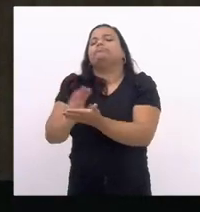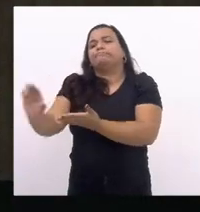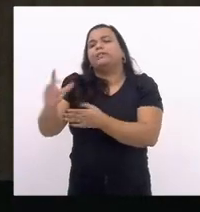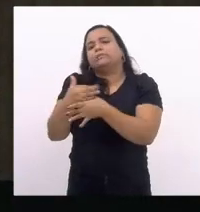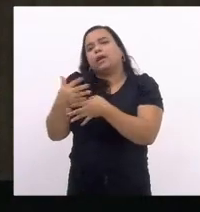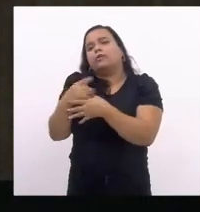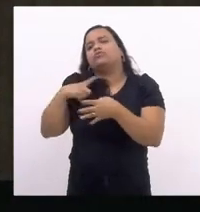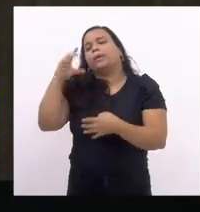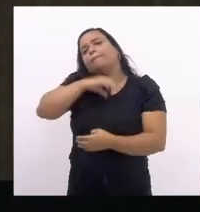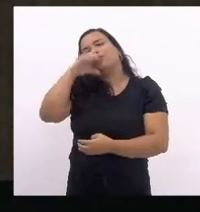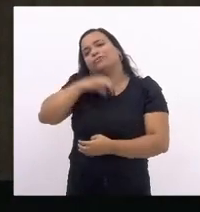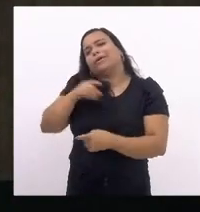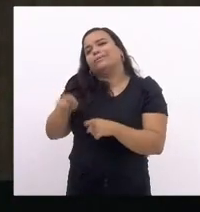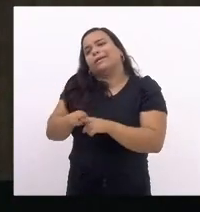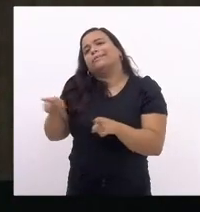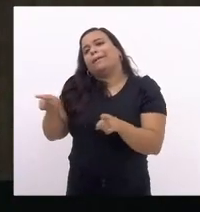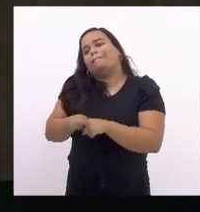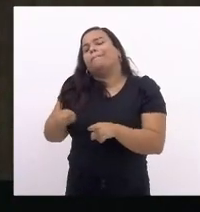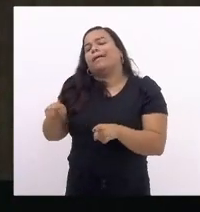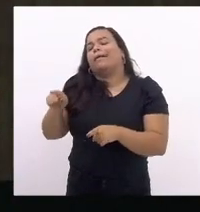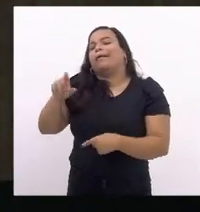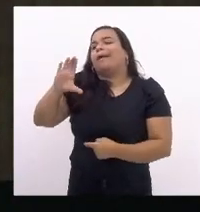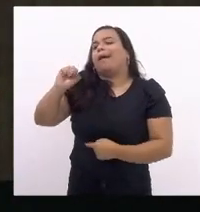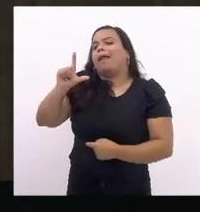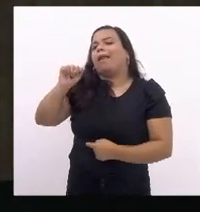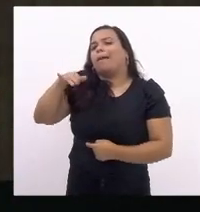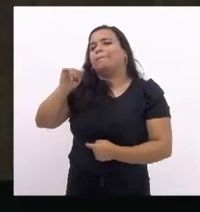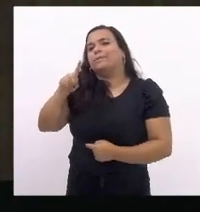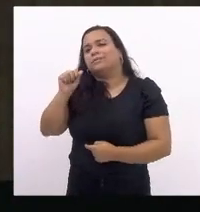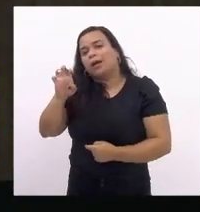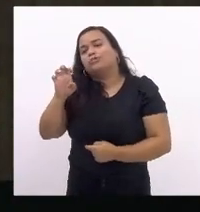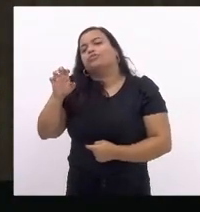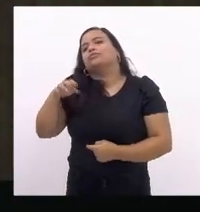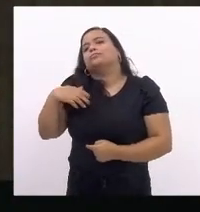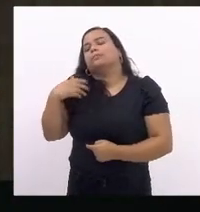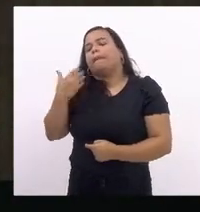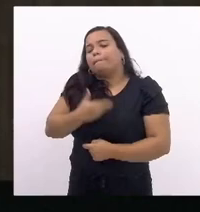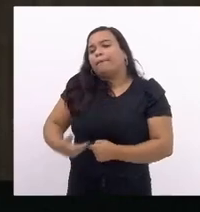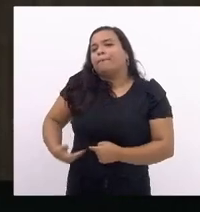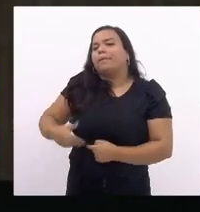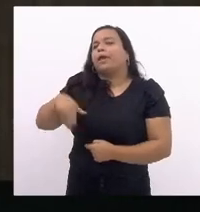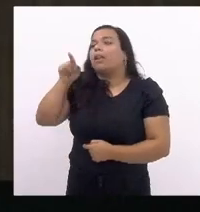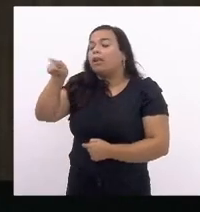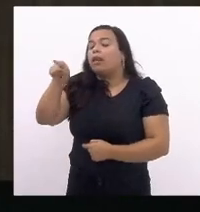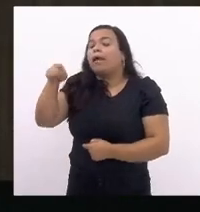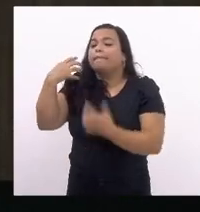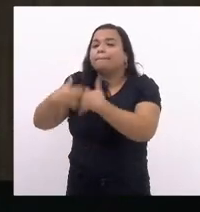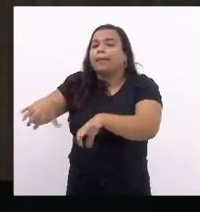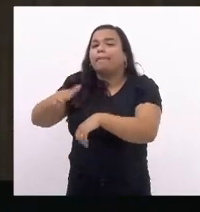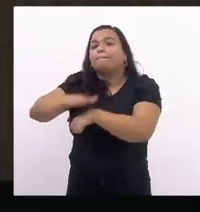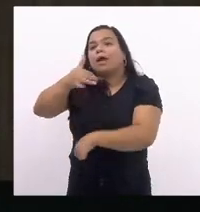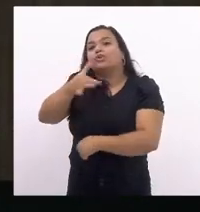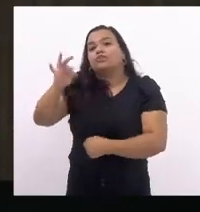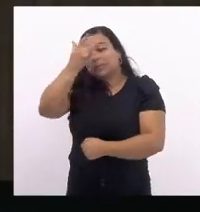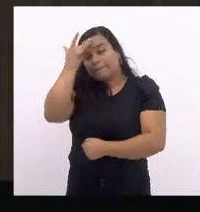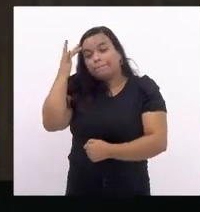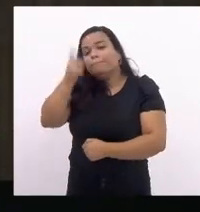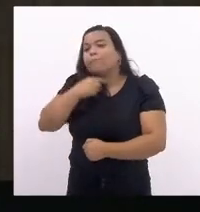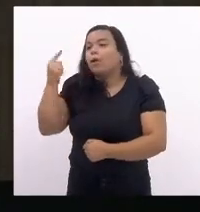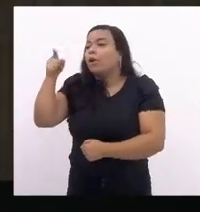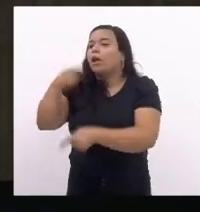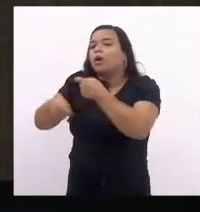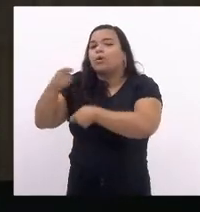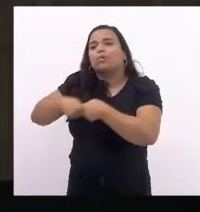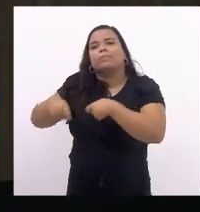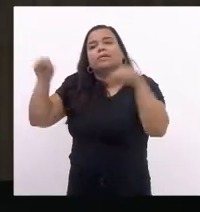pública. Morreram mais de 100 pessoas em Petrópolis, a economia de várias cidades no Estado está arrasada. E aqueles deputados que tinham ficado aqui no